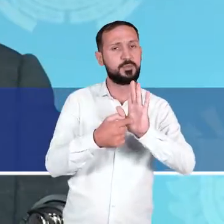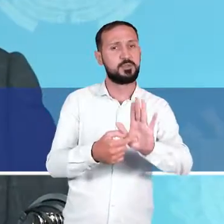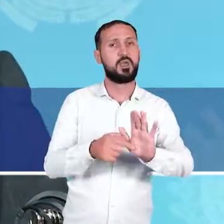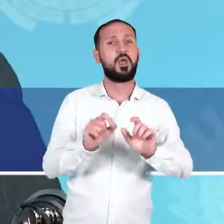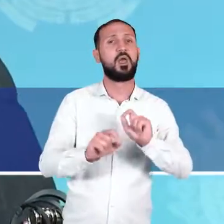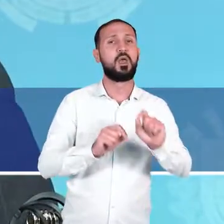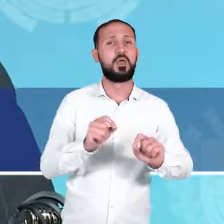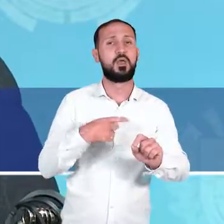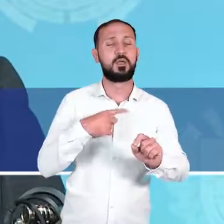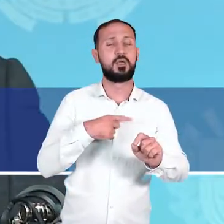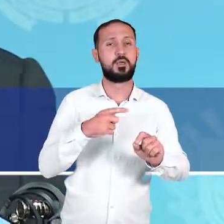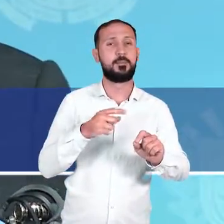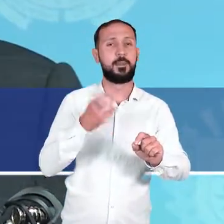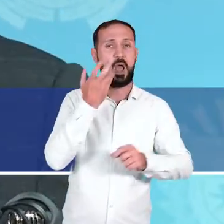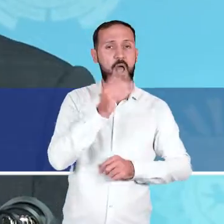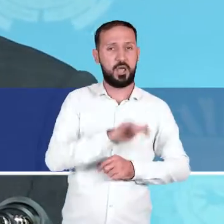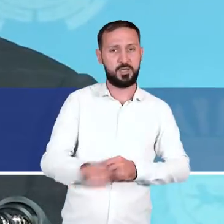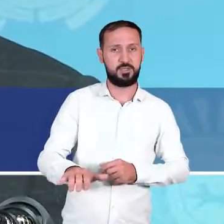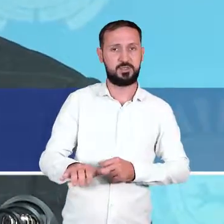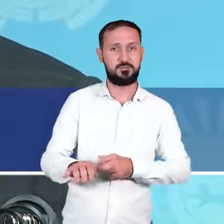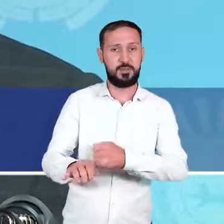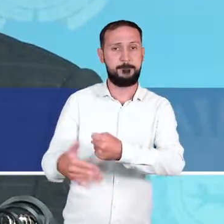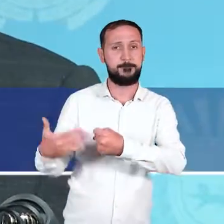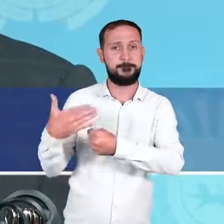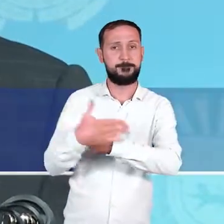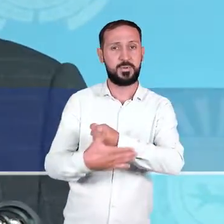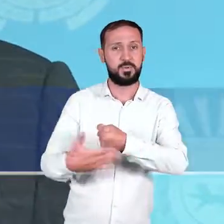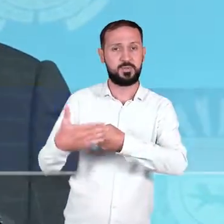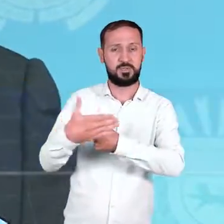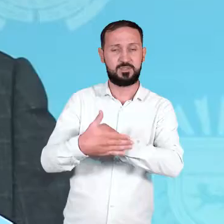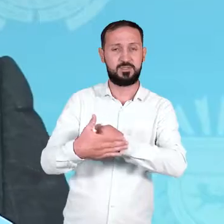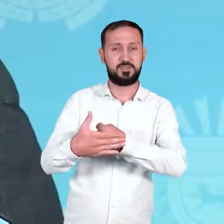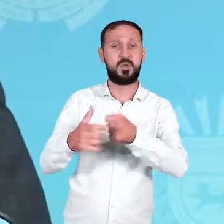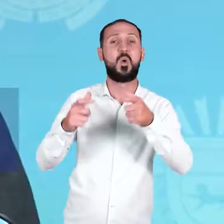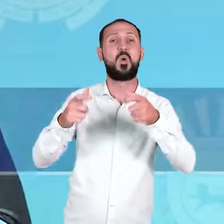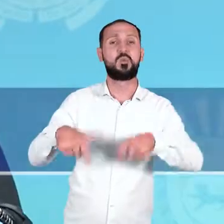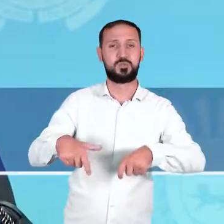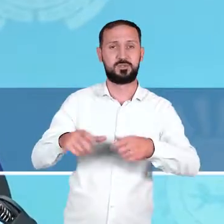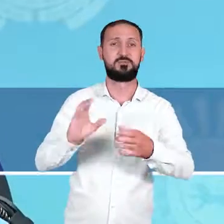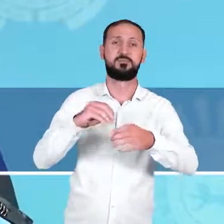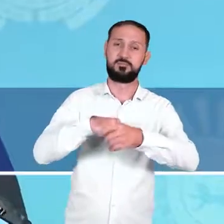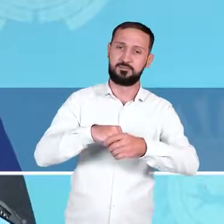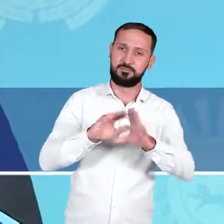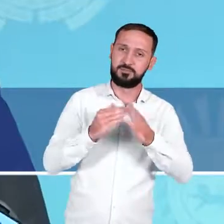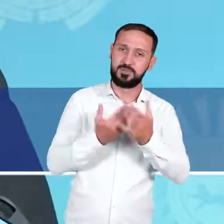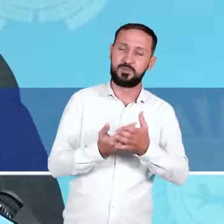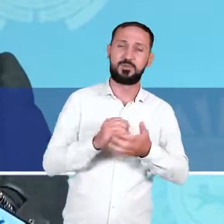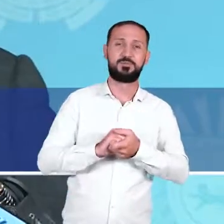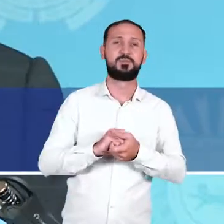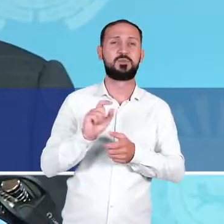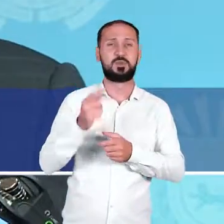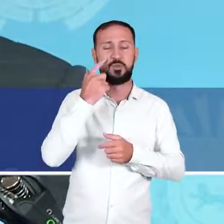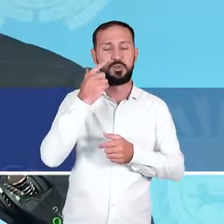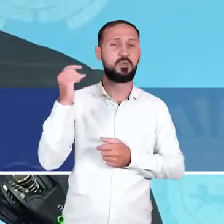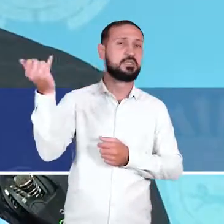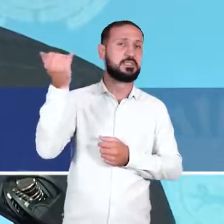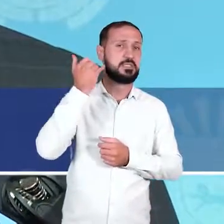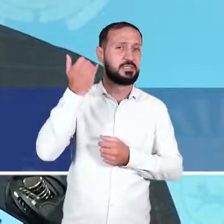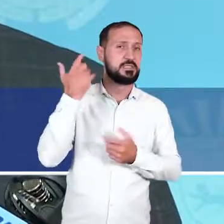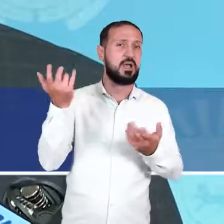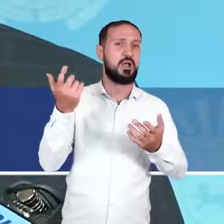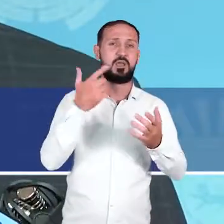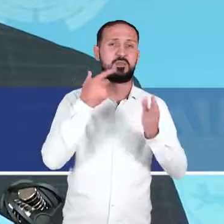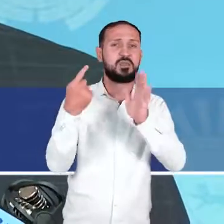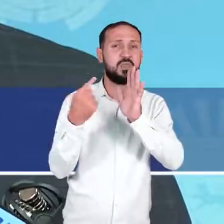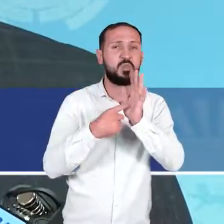hoje justamente é a proteção da criança no ambiente escolar. Então, o que eu tenho escutado de